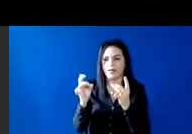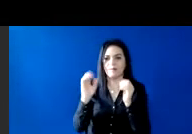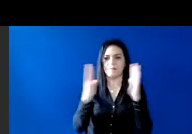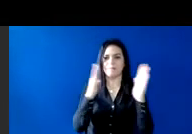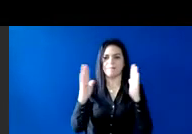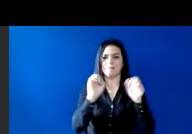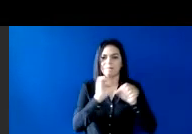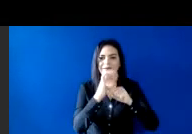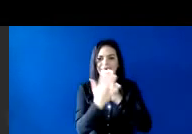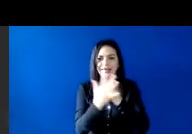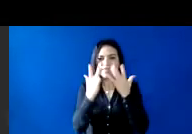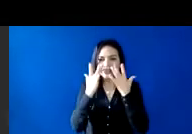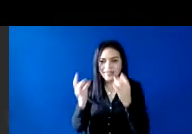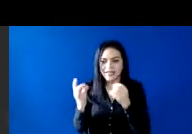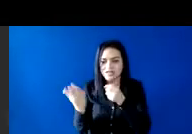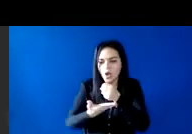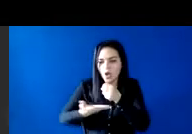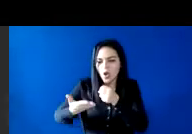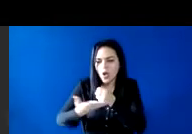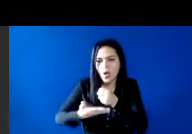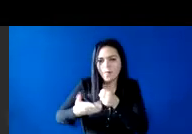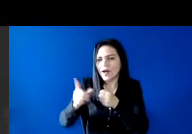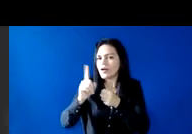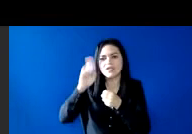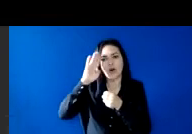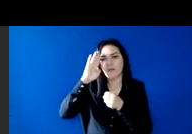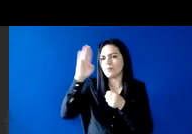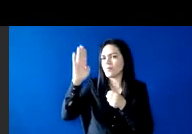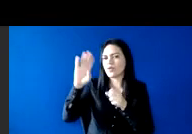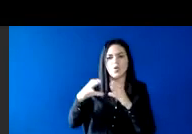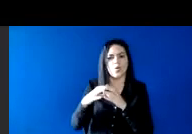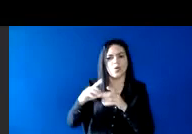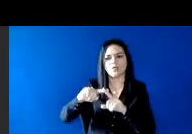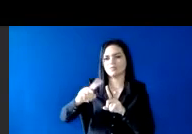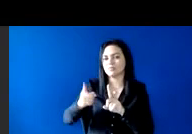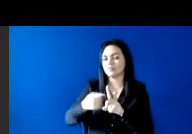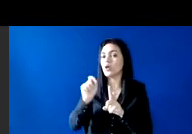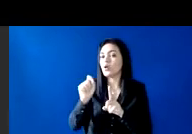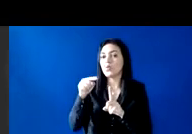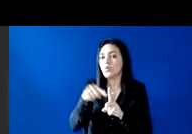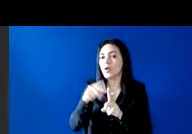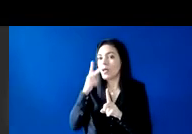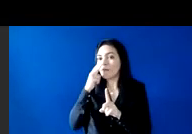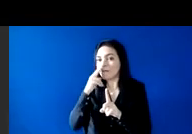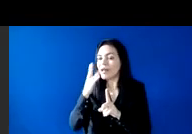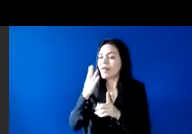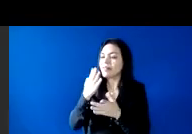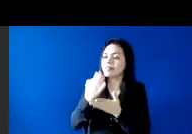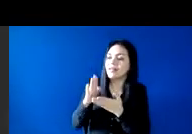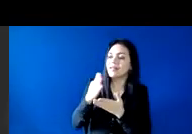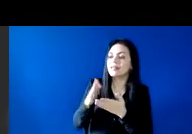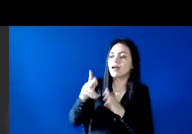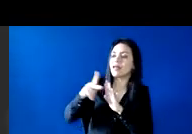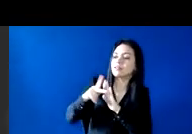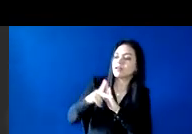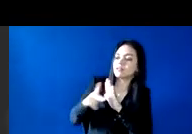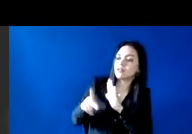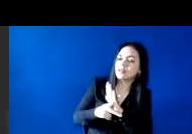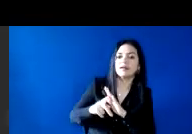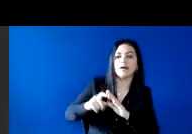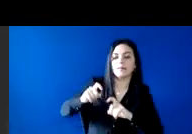básica especializada, não priorizou essa população, inclusive suprimindo atendimentos ao planejamento reprodutivo